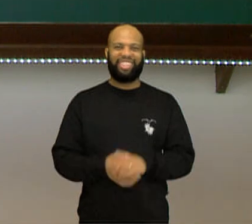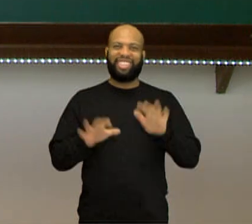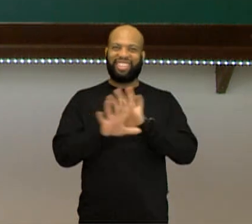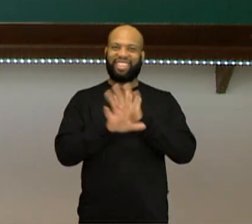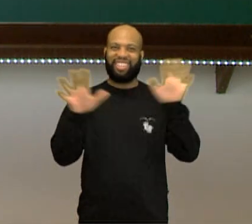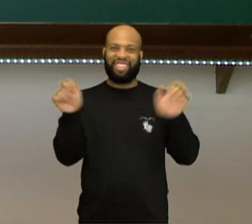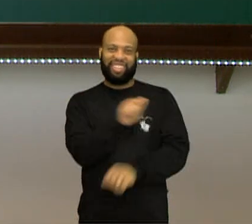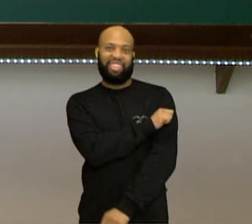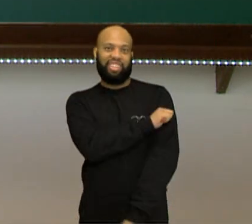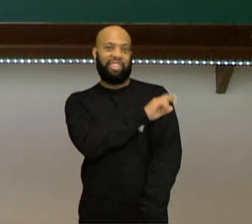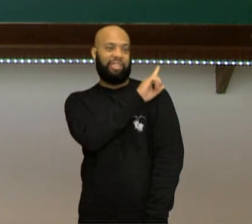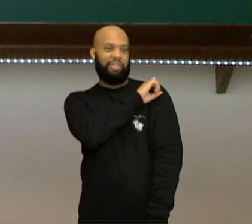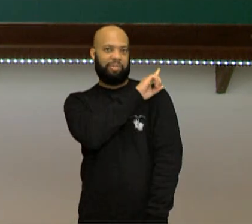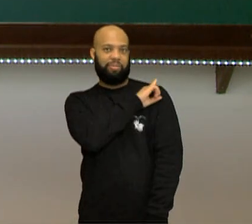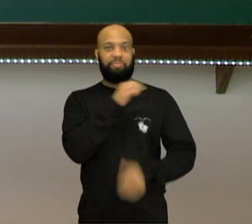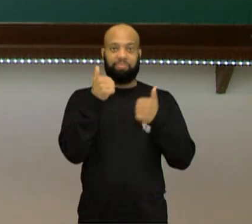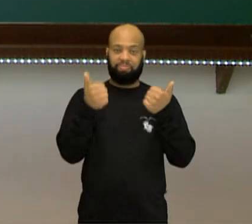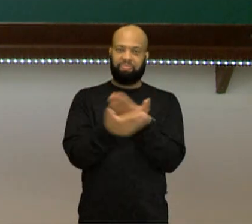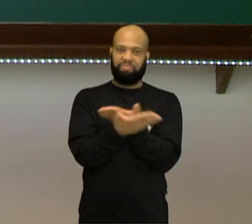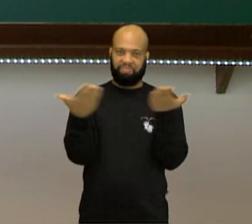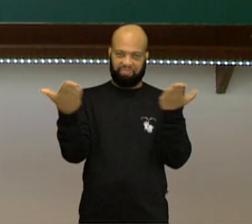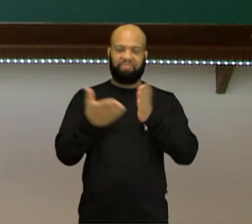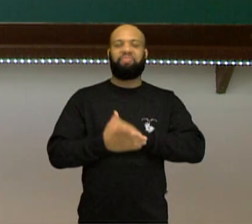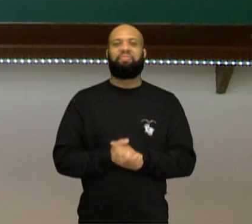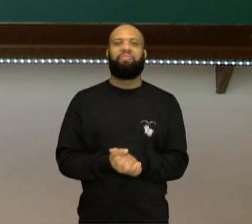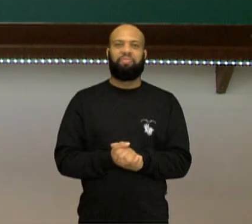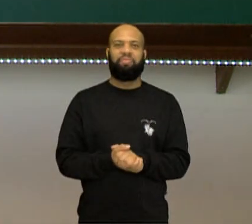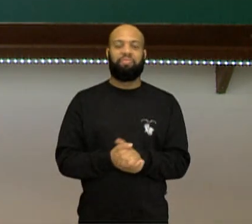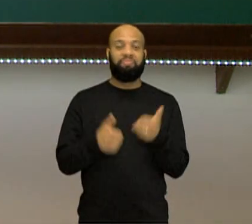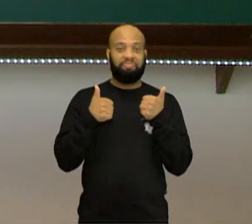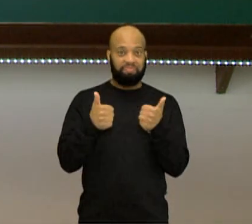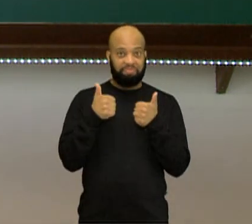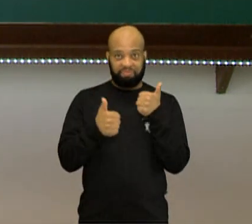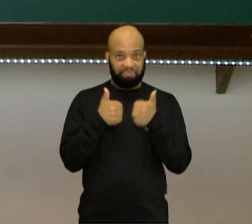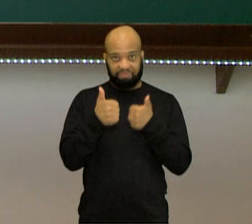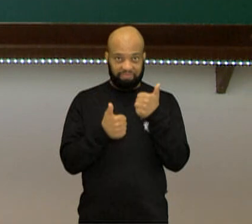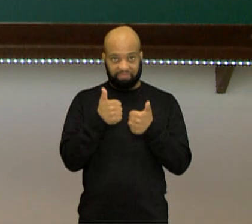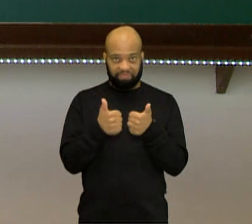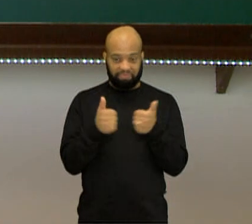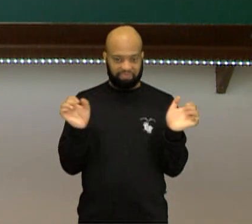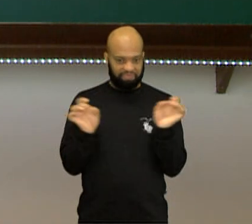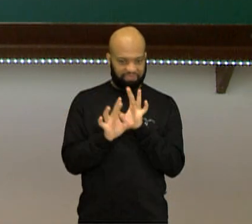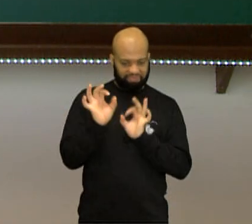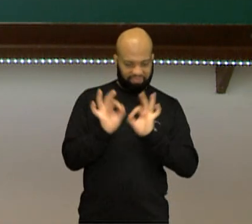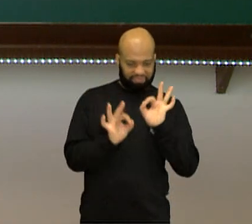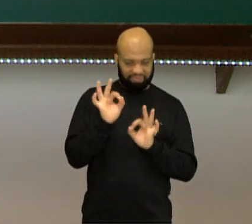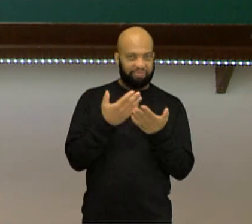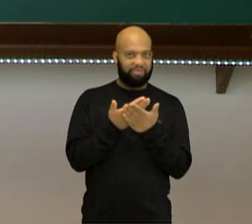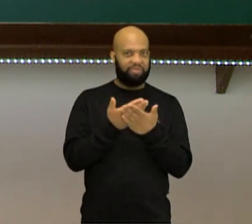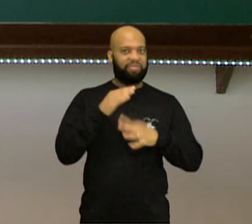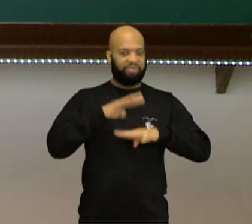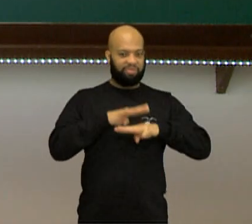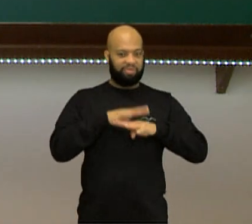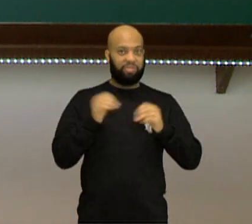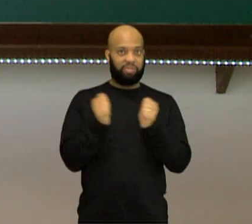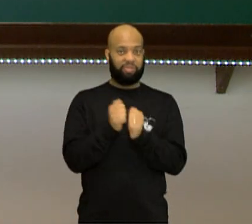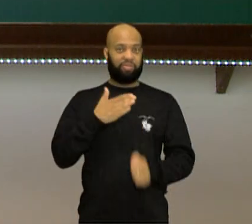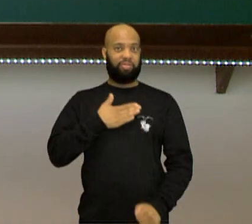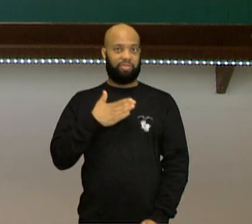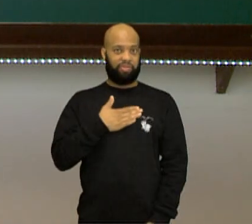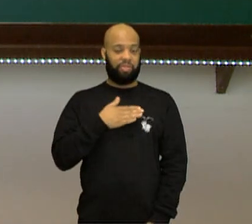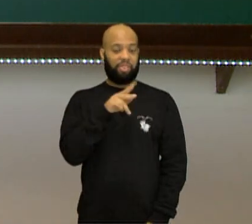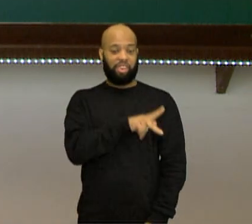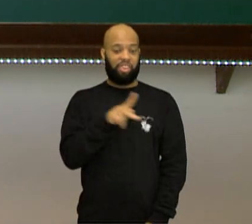Olá, estudantes da primeira série, tudo bem com vocês? Tudo jóia? Prontinhos para mais uma aulinha de matemática aqui com a professora